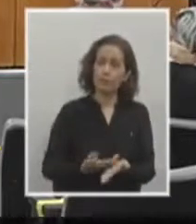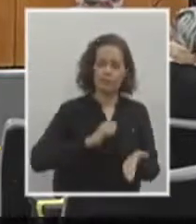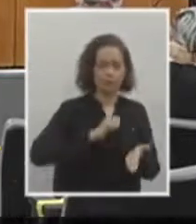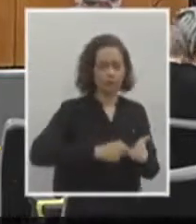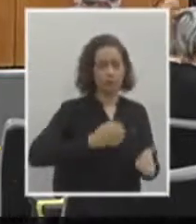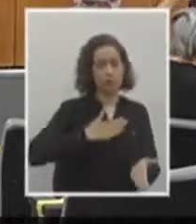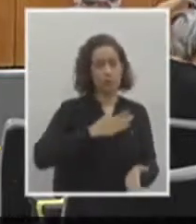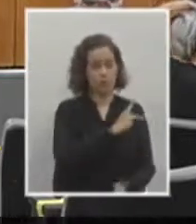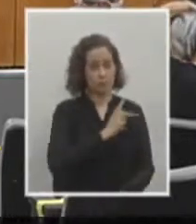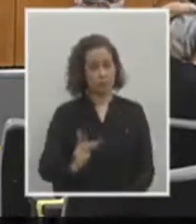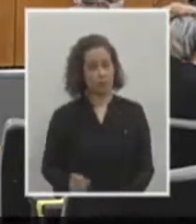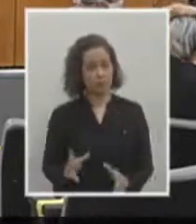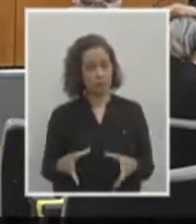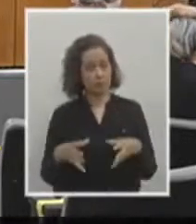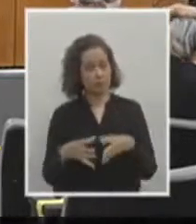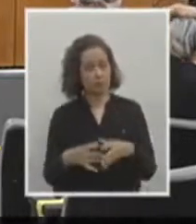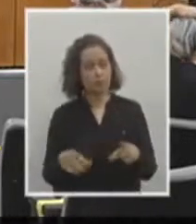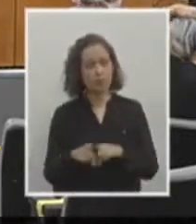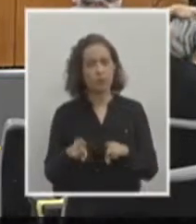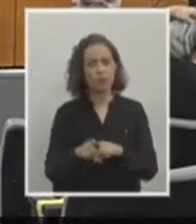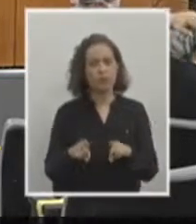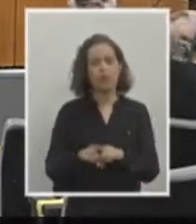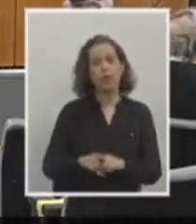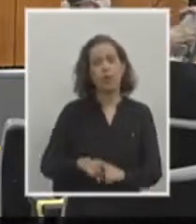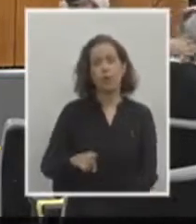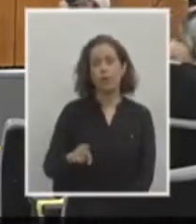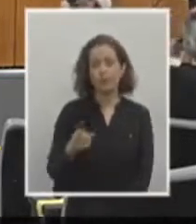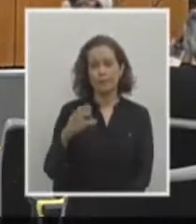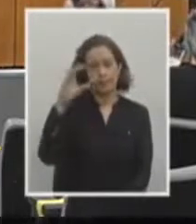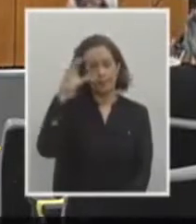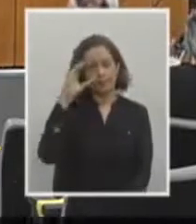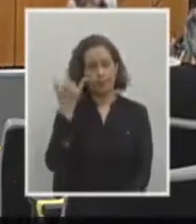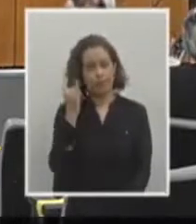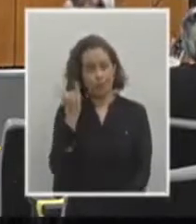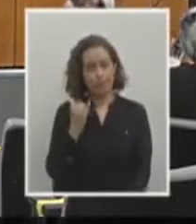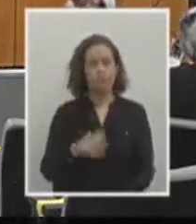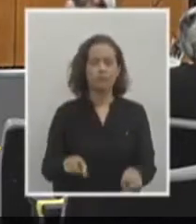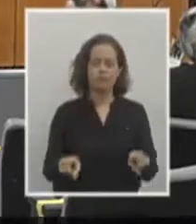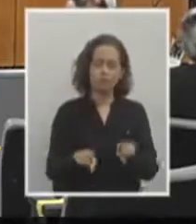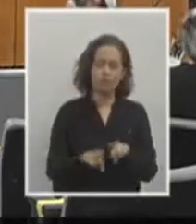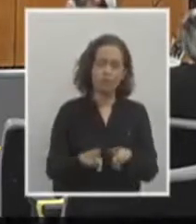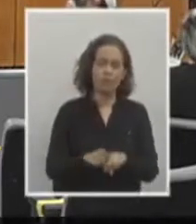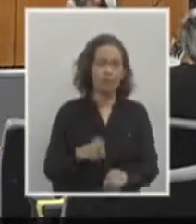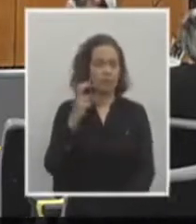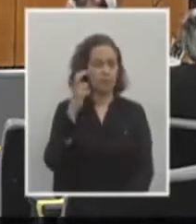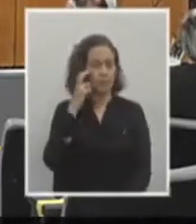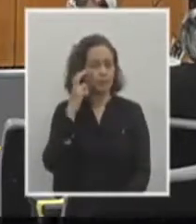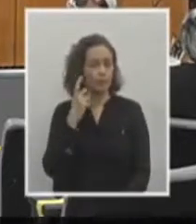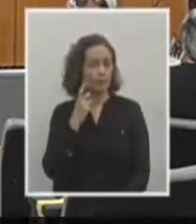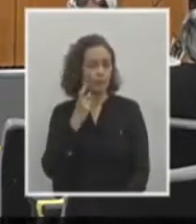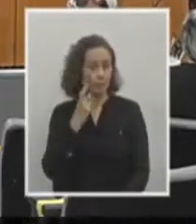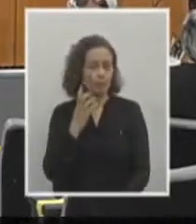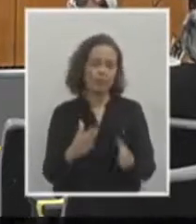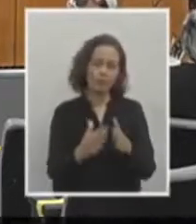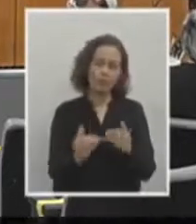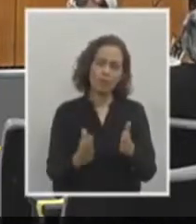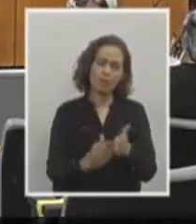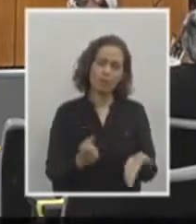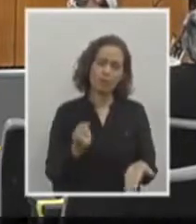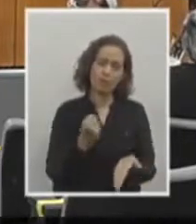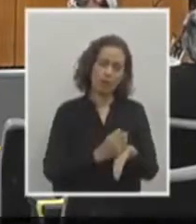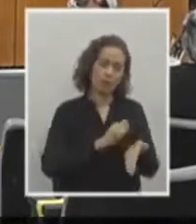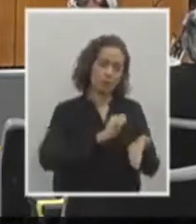dessa comissão, pelo deputado professor Cleito e pelo deputado Zé Guilherme, solicitando, então, essa agenda com a